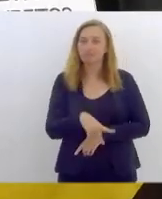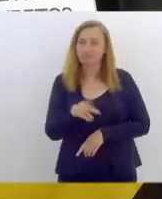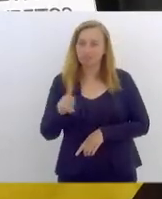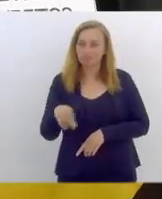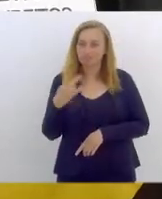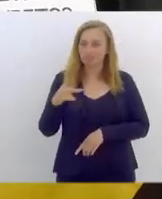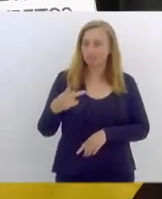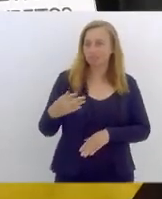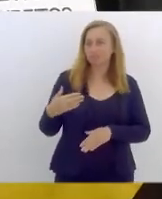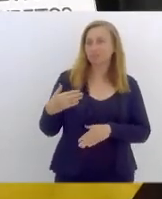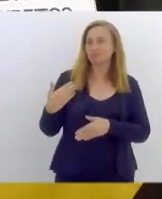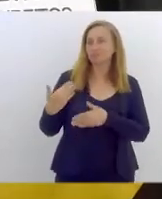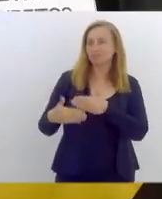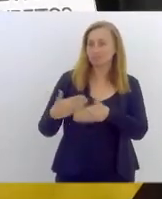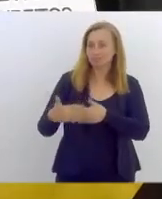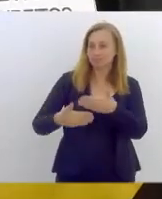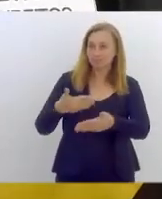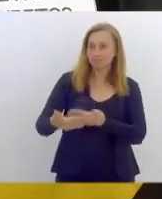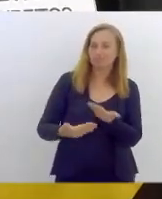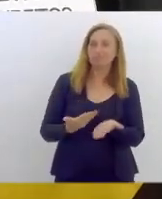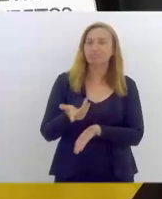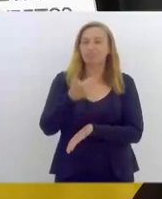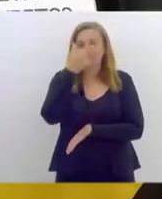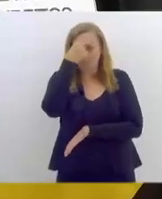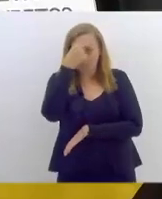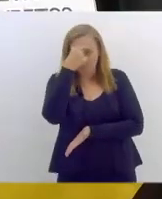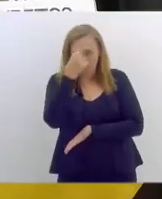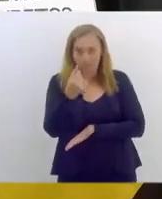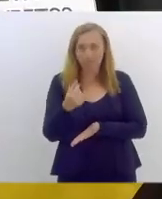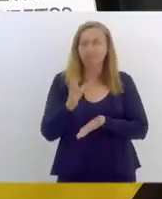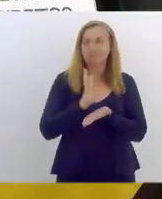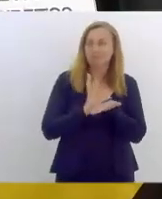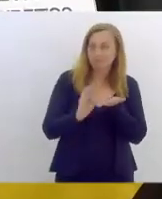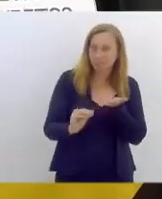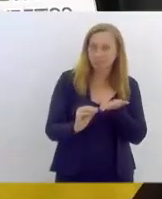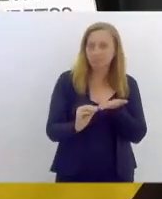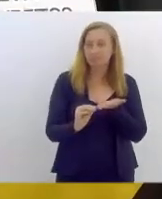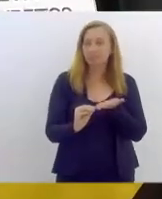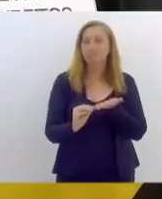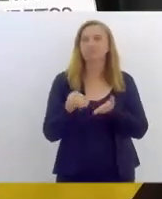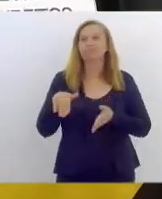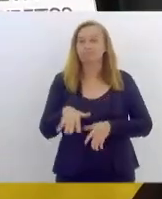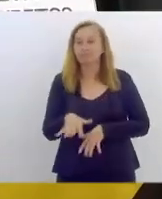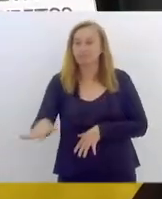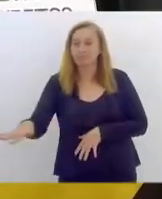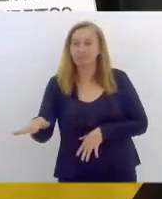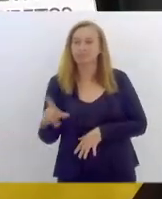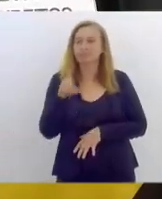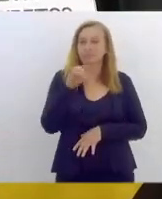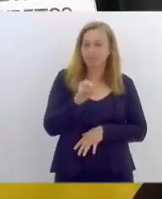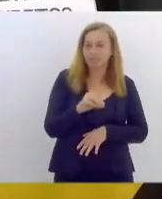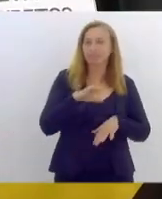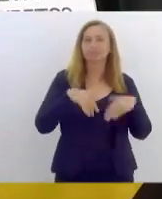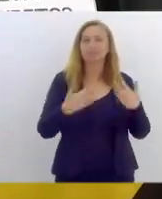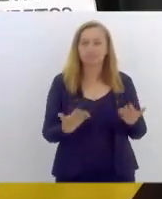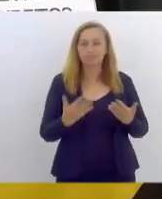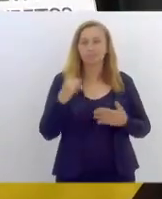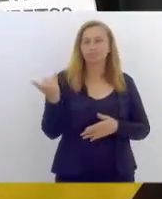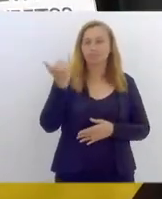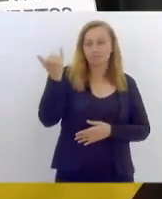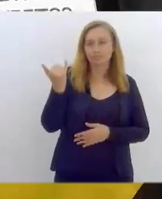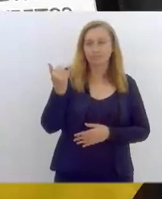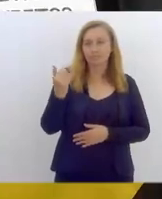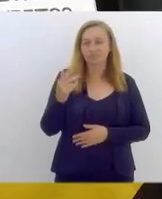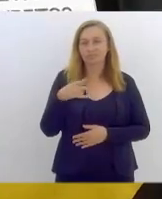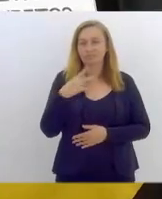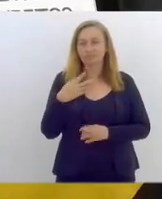vem acadêmica, né, trazendo essas pautas da maré desde muito cedo. Então, é importante para a gente fazer